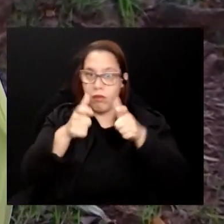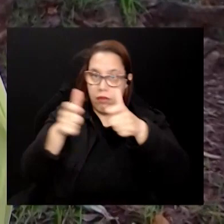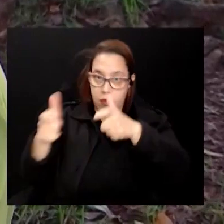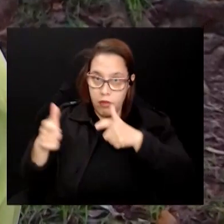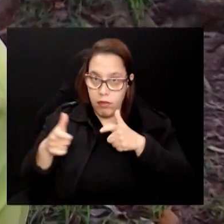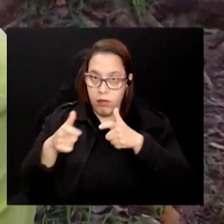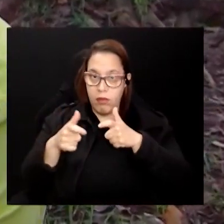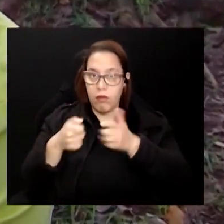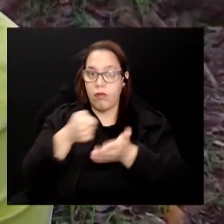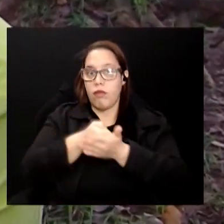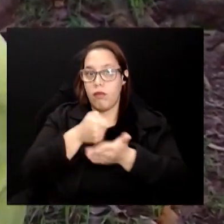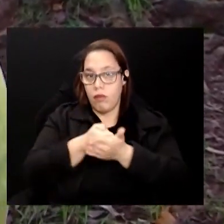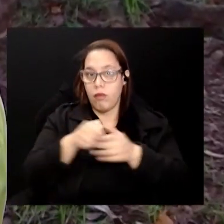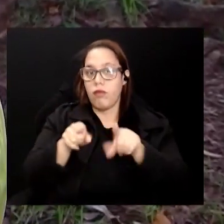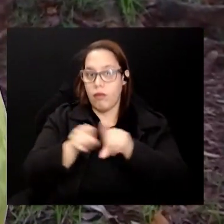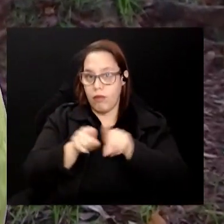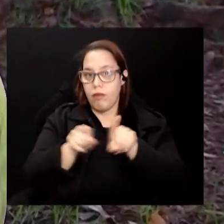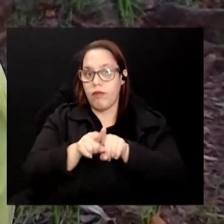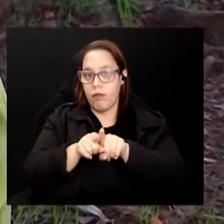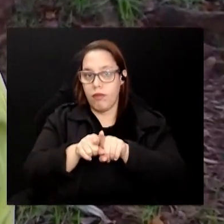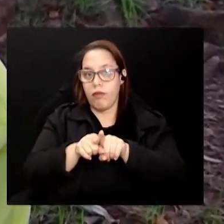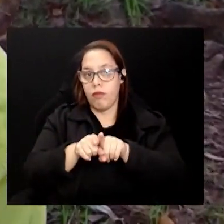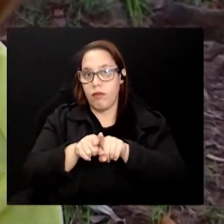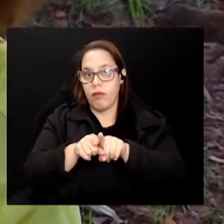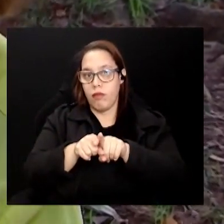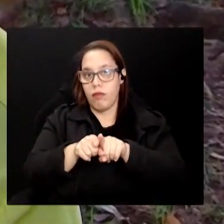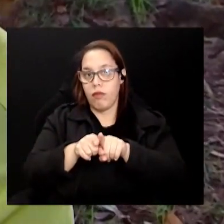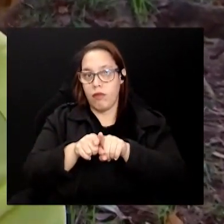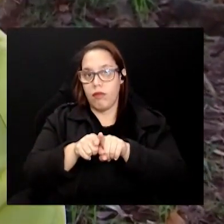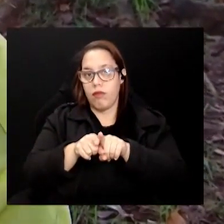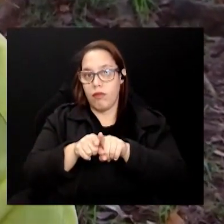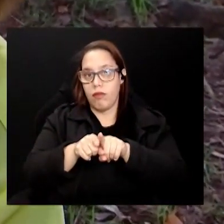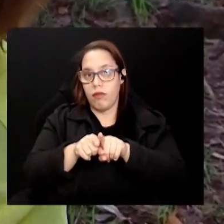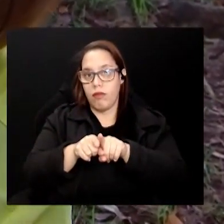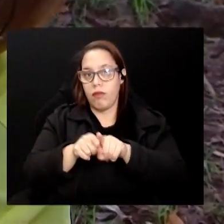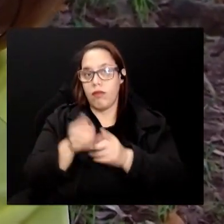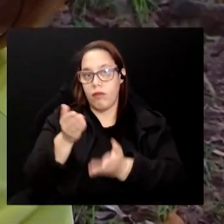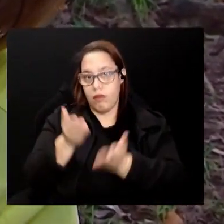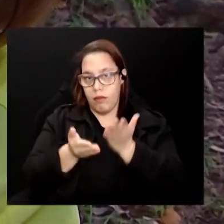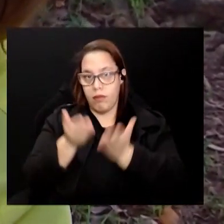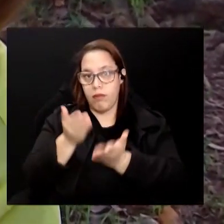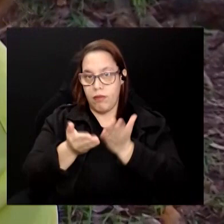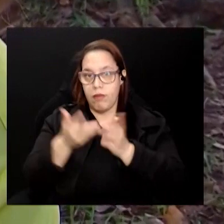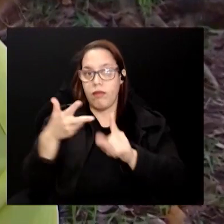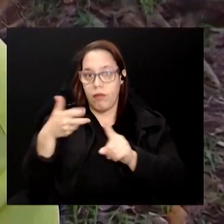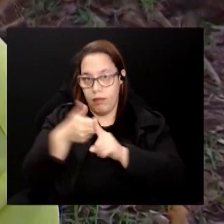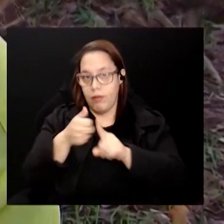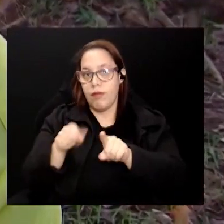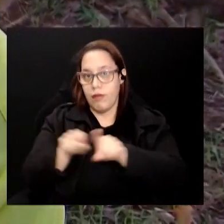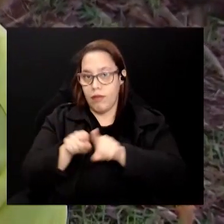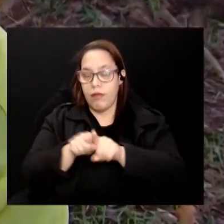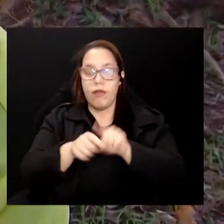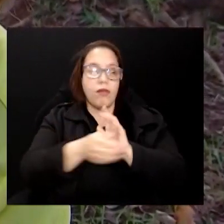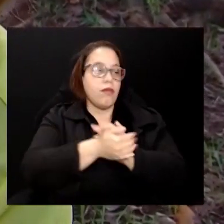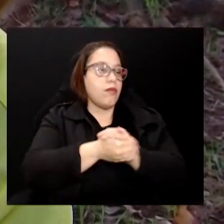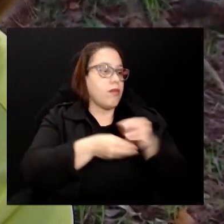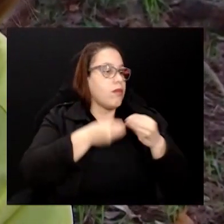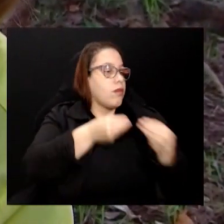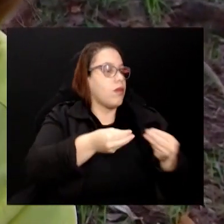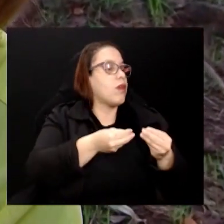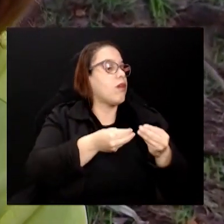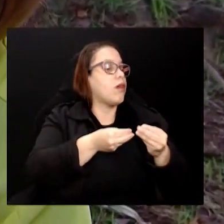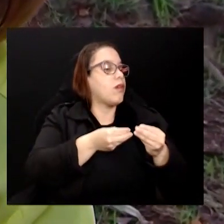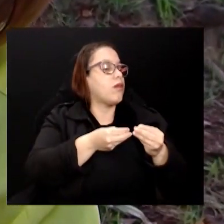né? Então eu acabo pesando ele, vacinando ele. Você leva em conta, então, no caso,